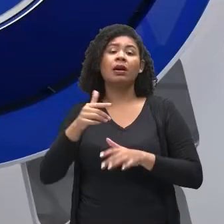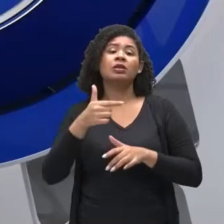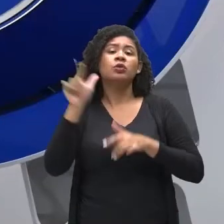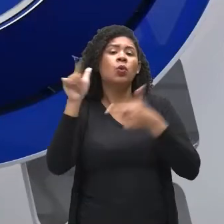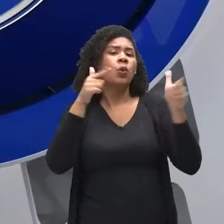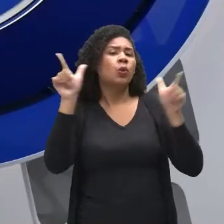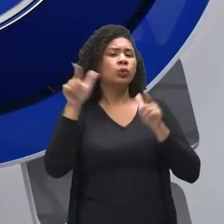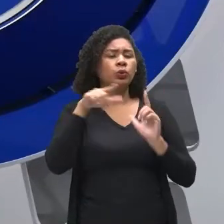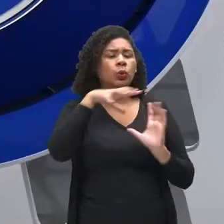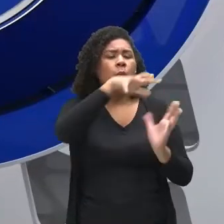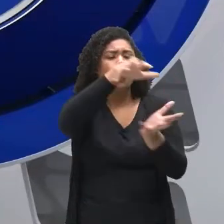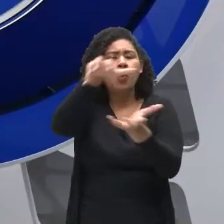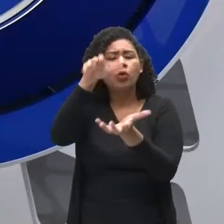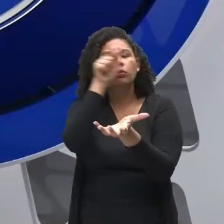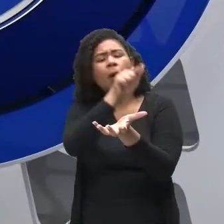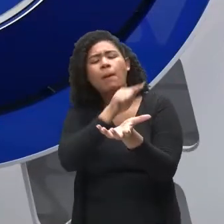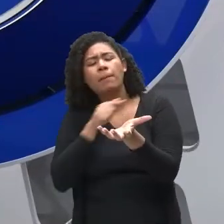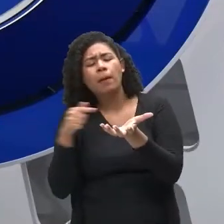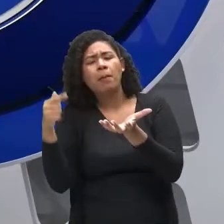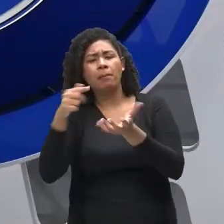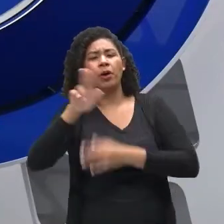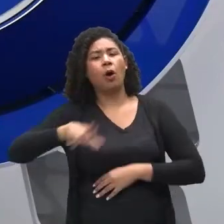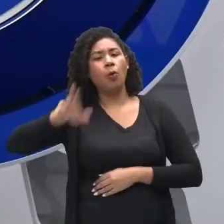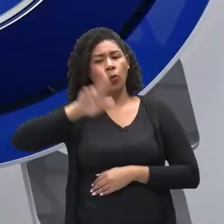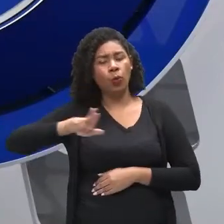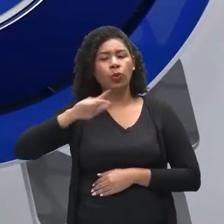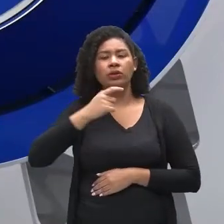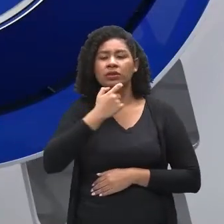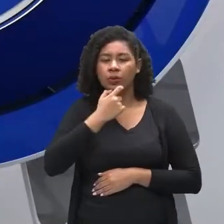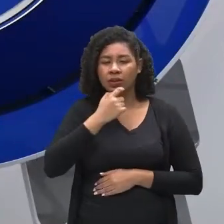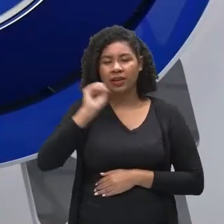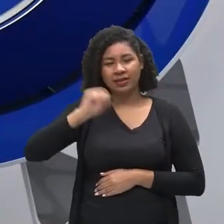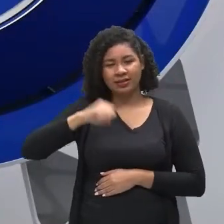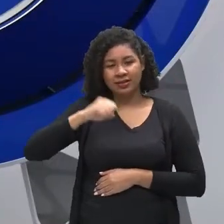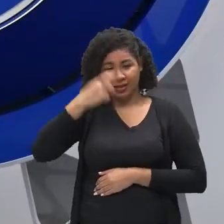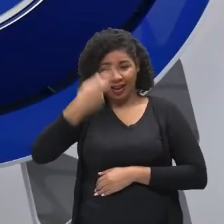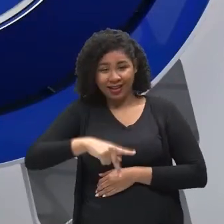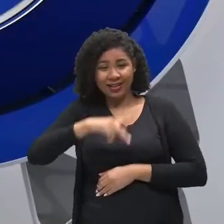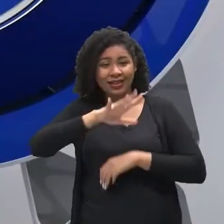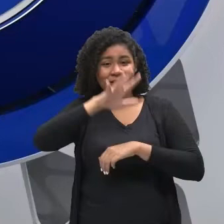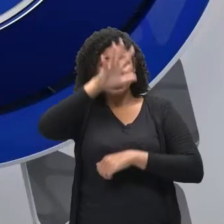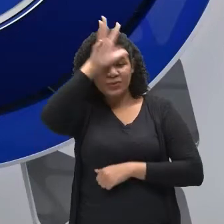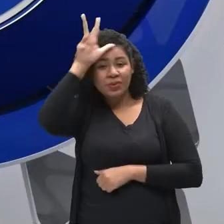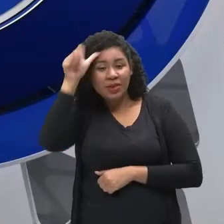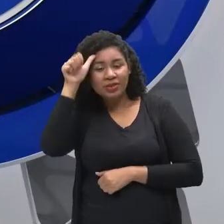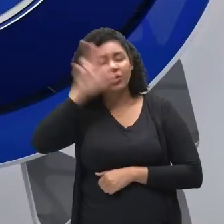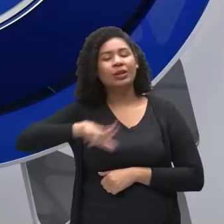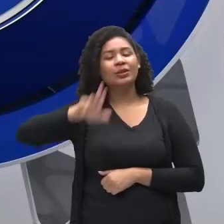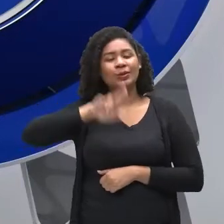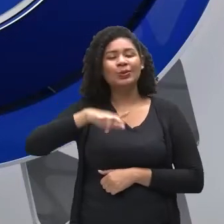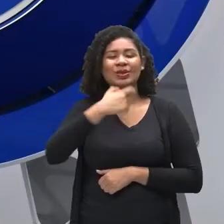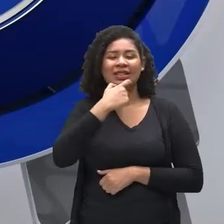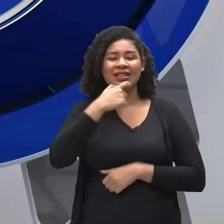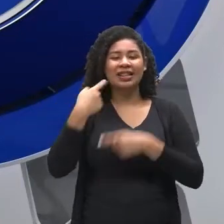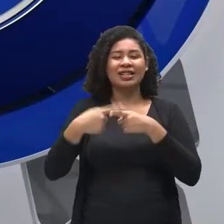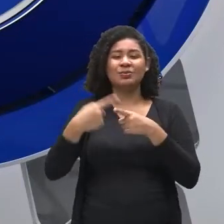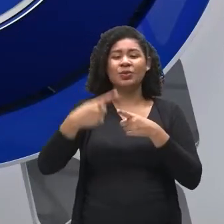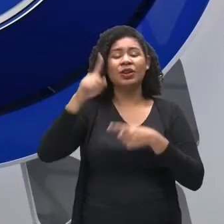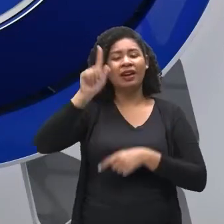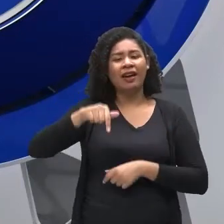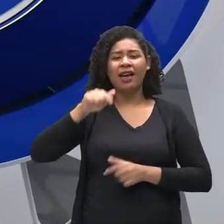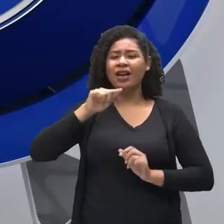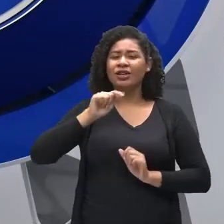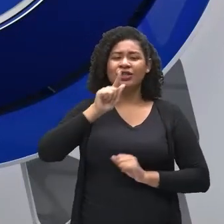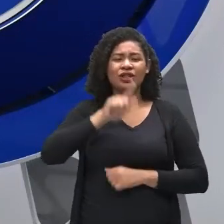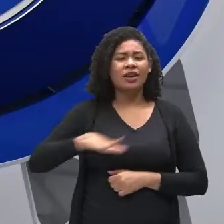mundo. Nós aqui no Amazonas estamos falando, estamos aprendendo, justamente por isso ela é uma língua de alcance global, é uma língua